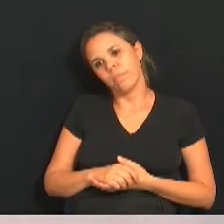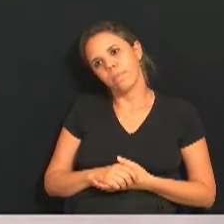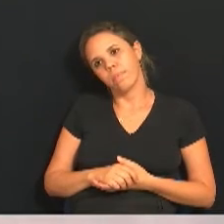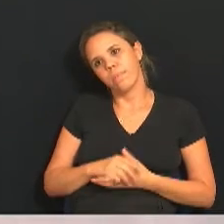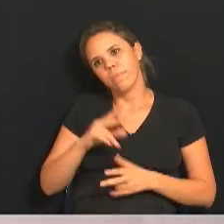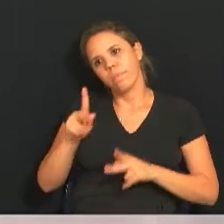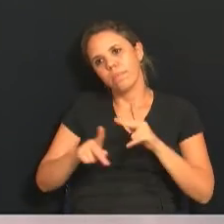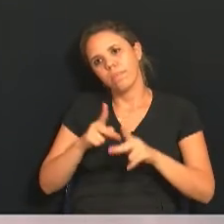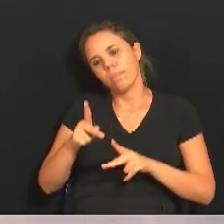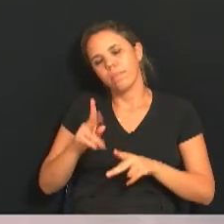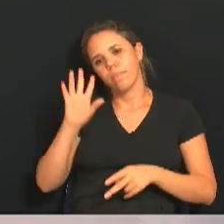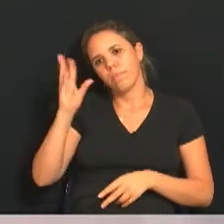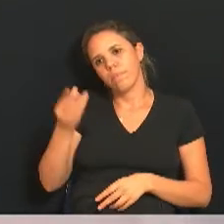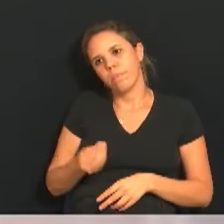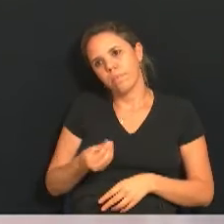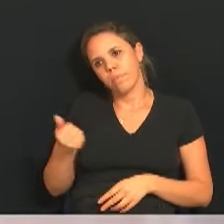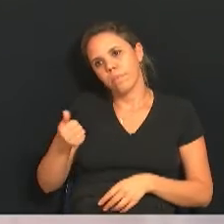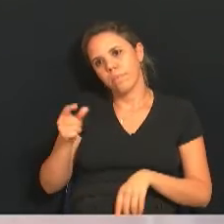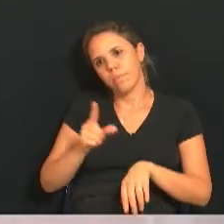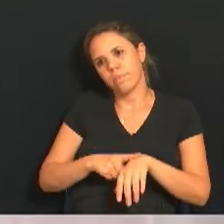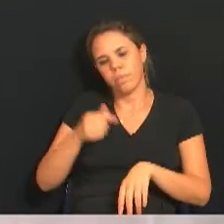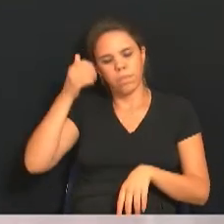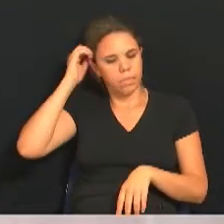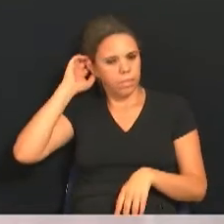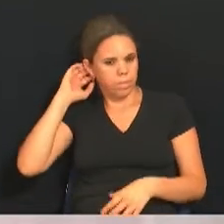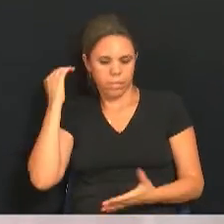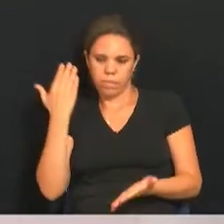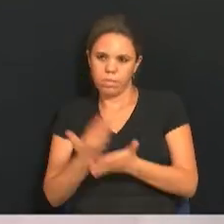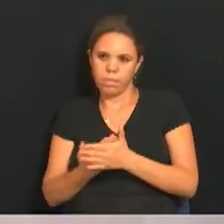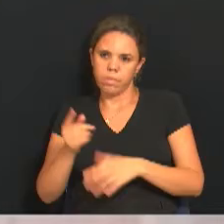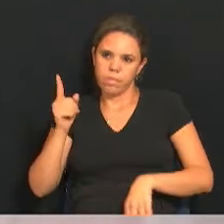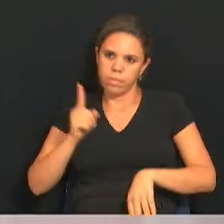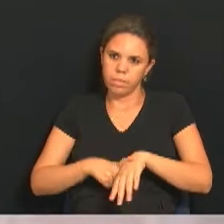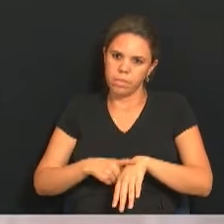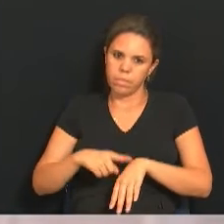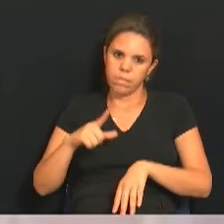população entendem no primeiro momento, mas eu acredito que na hora que tiver